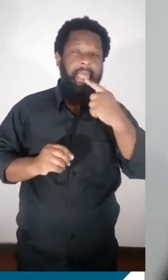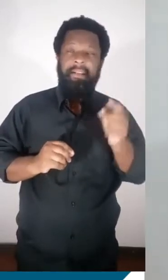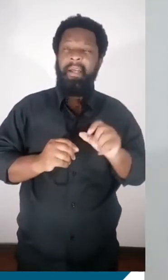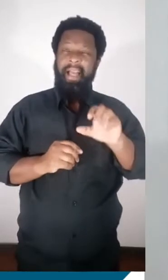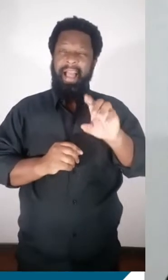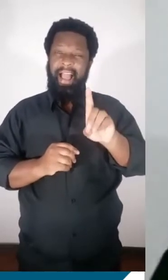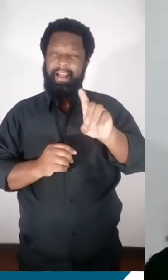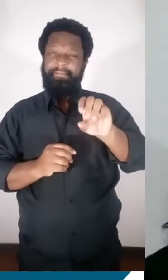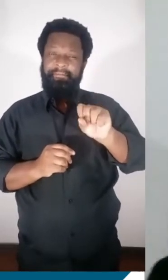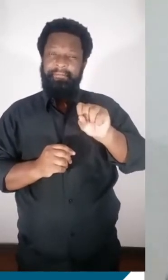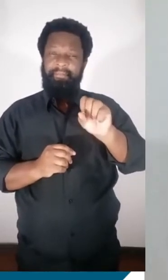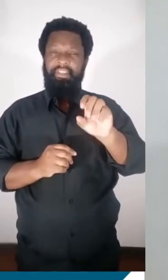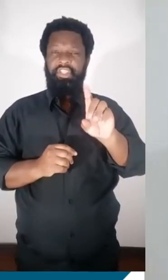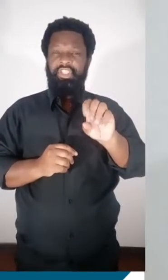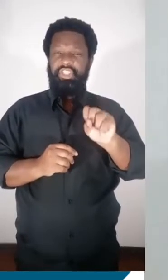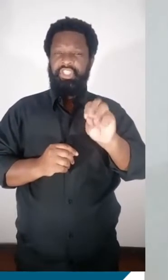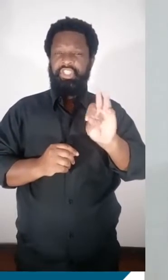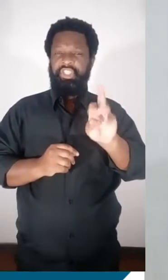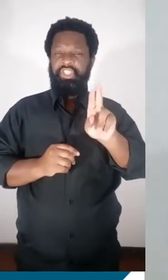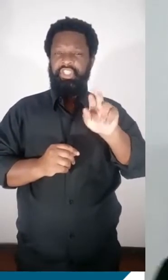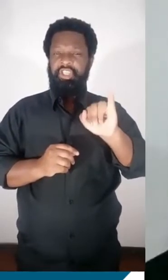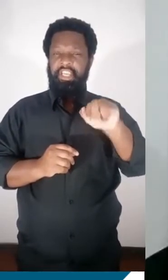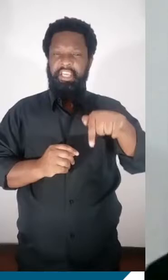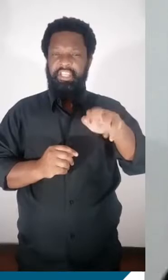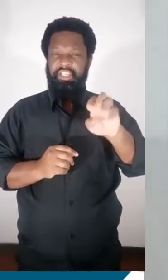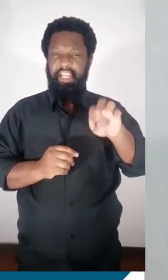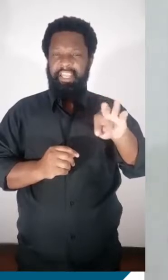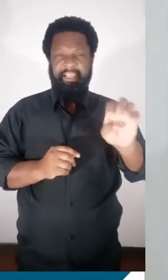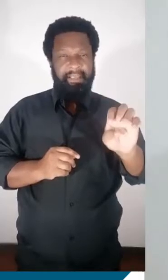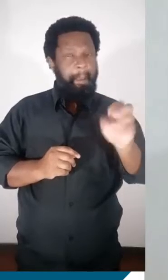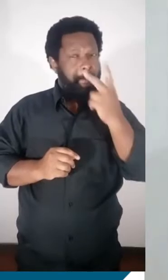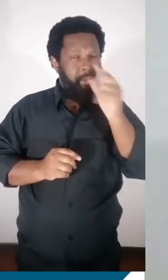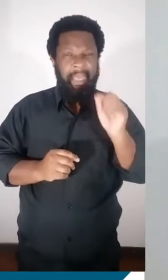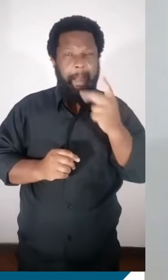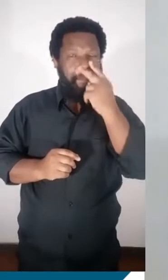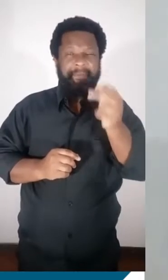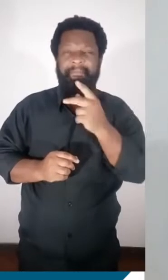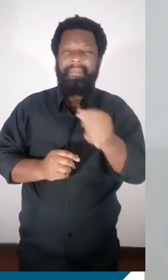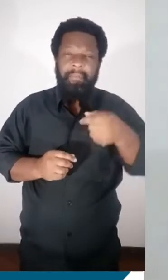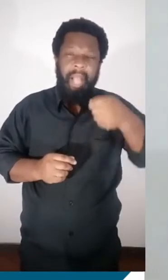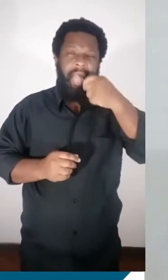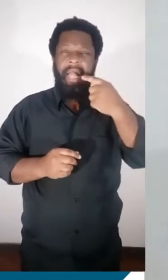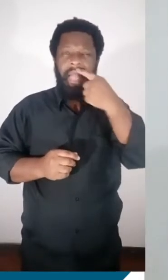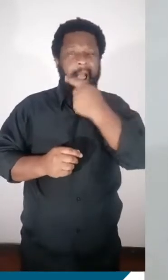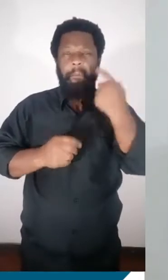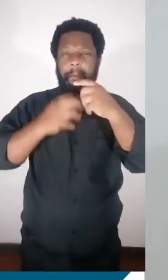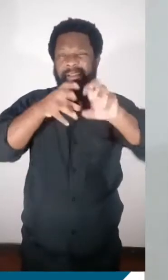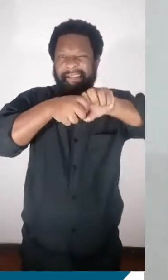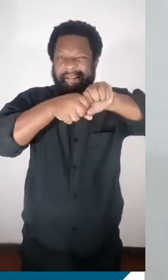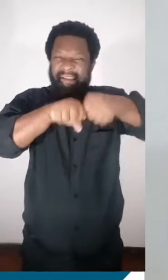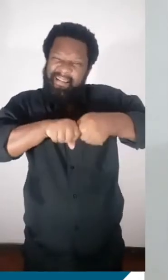sabor adstringente. Esse sabor adstringente é aquele sabor que dá a impressão de que a boca está sendo amarrada de alguma forma,